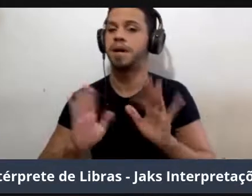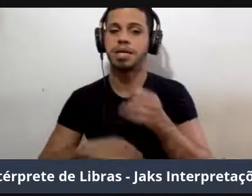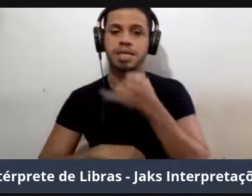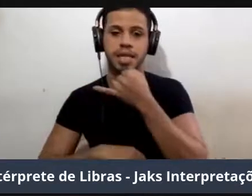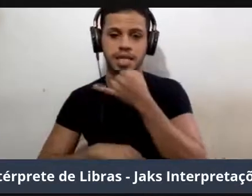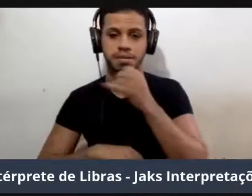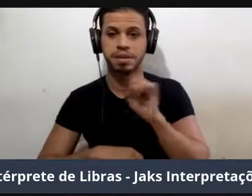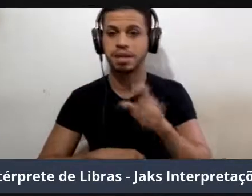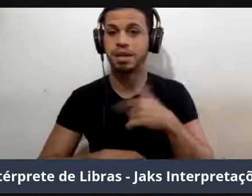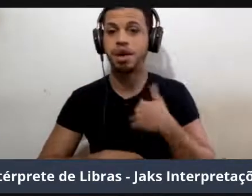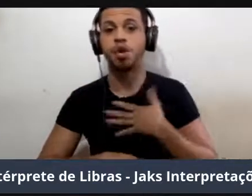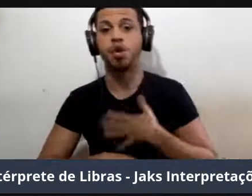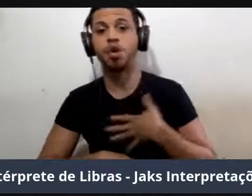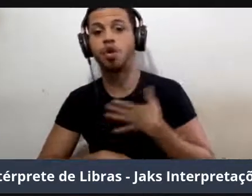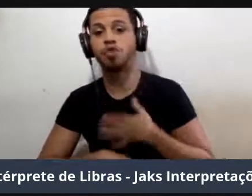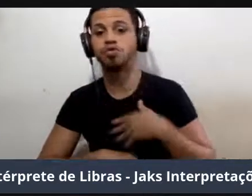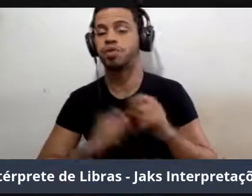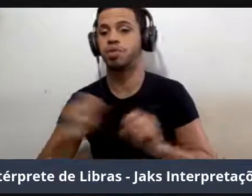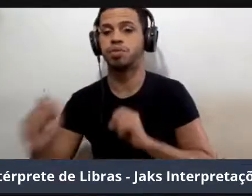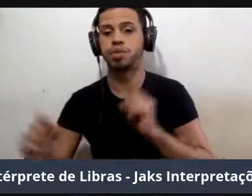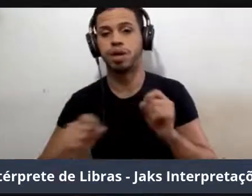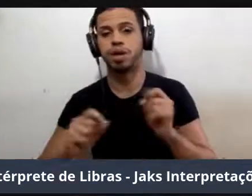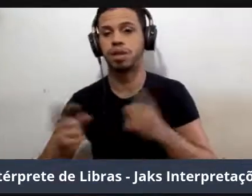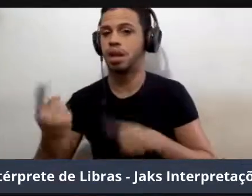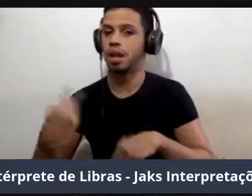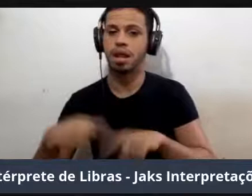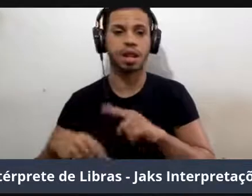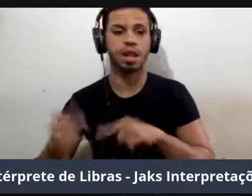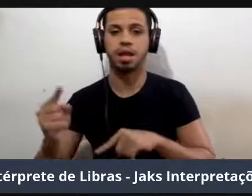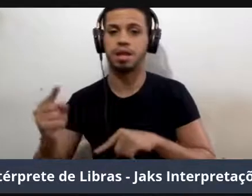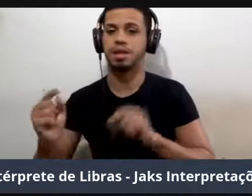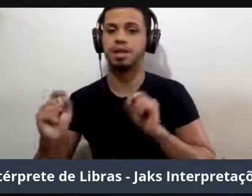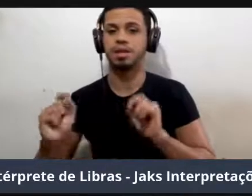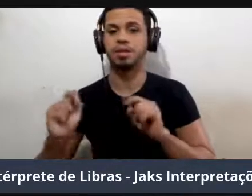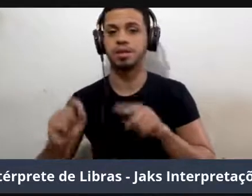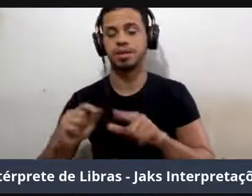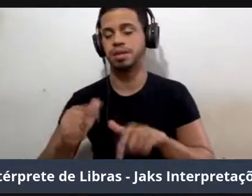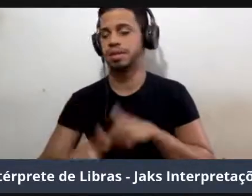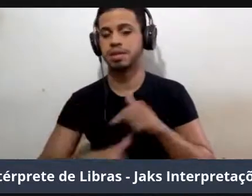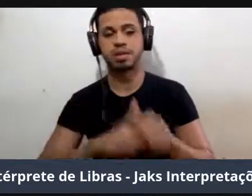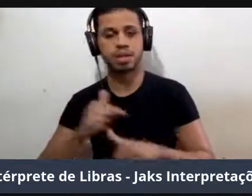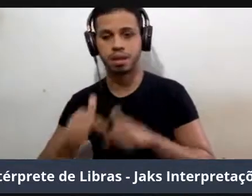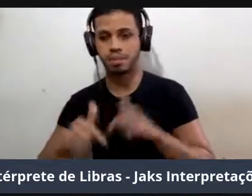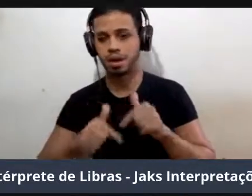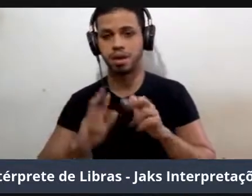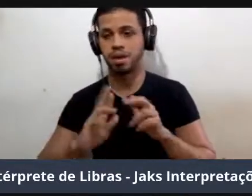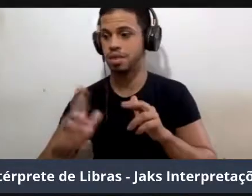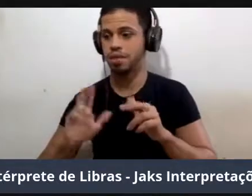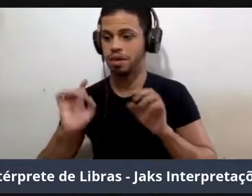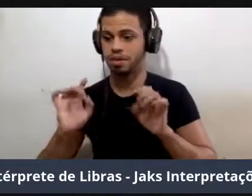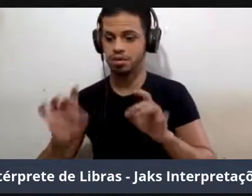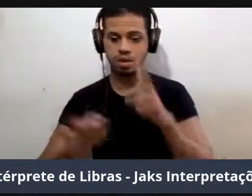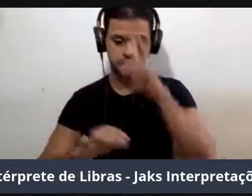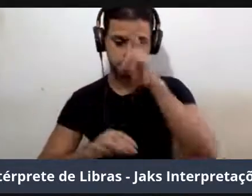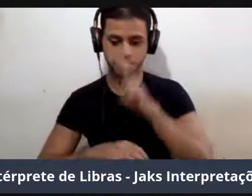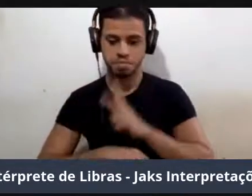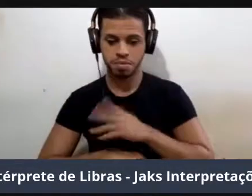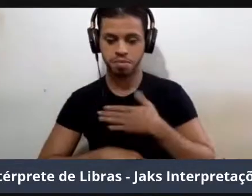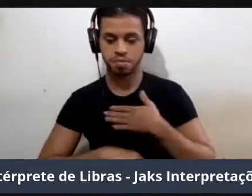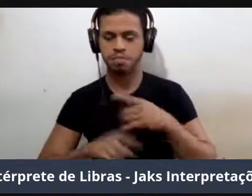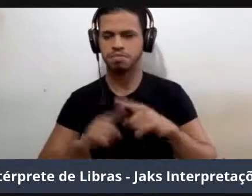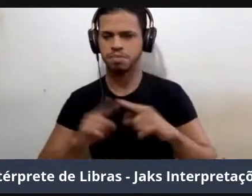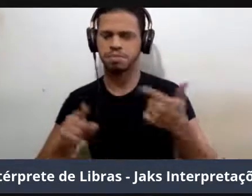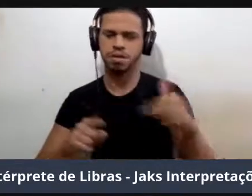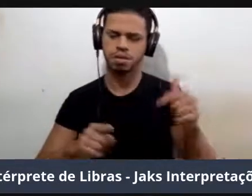mais um avanço, né, nesse trabalho, não só por mim, mas também por as outras.